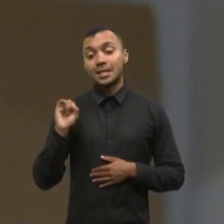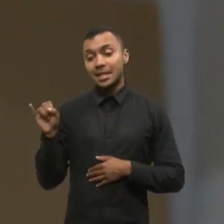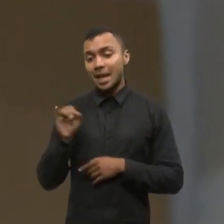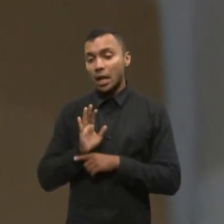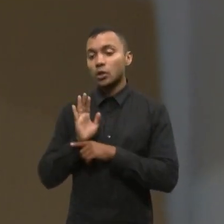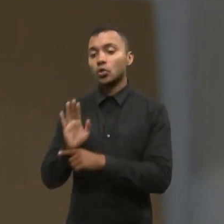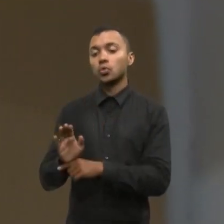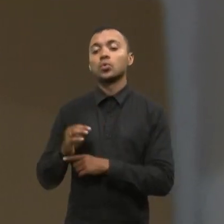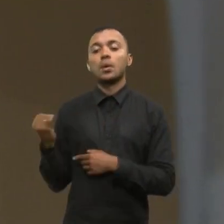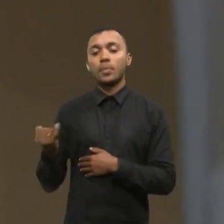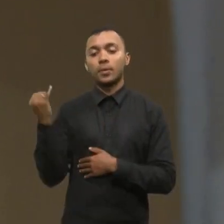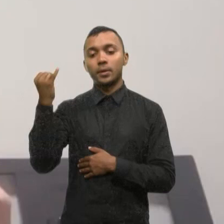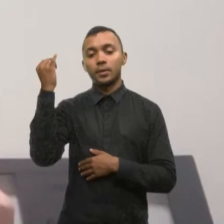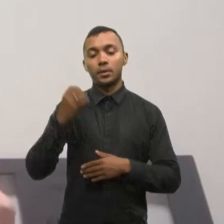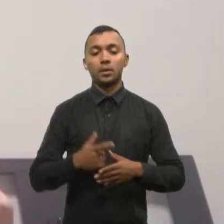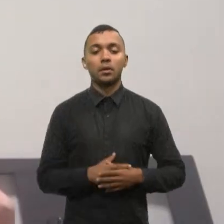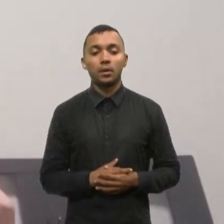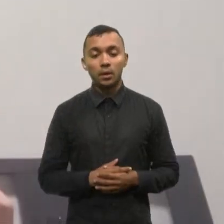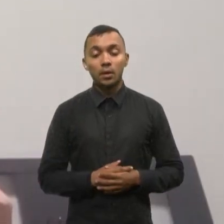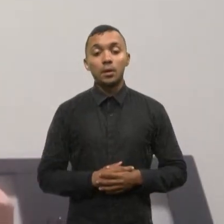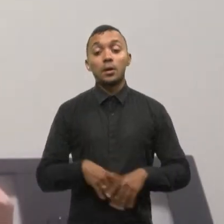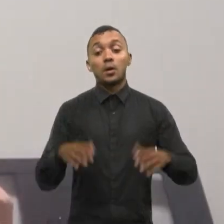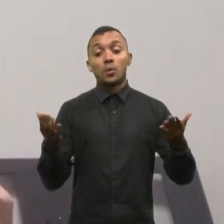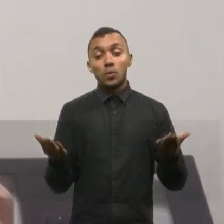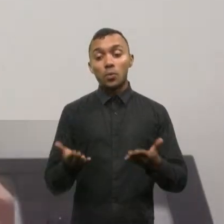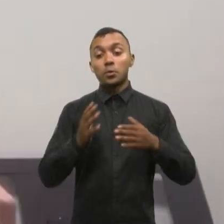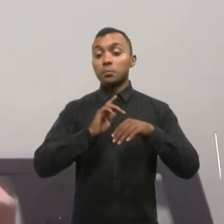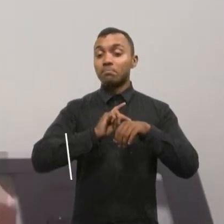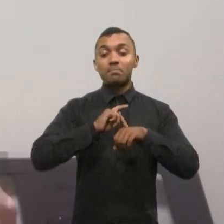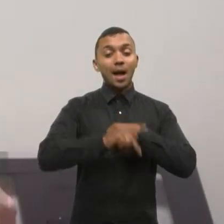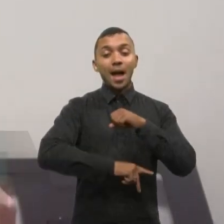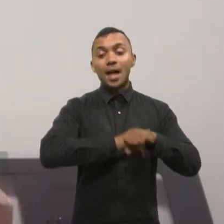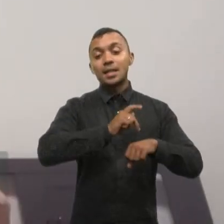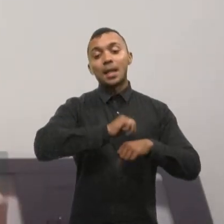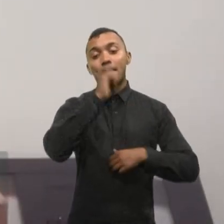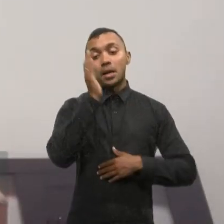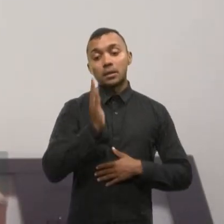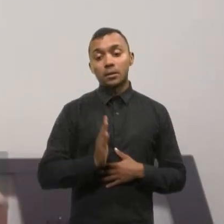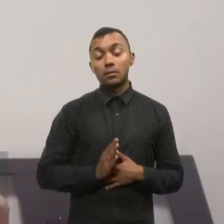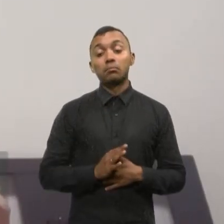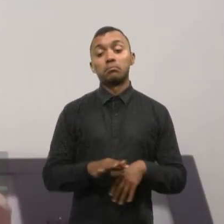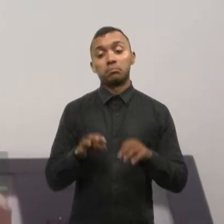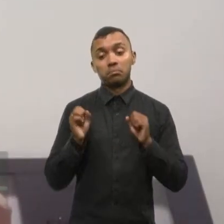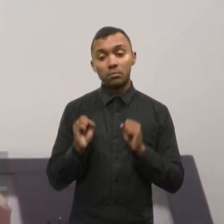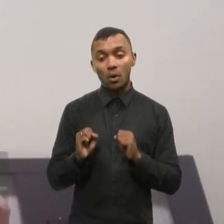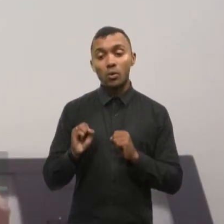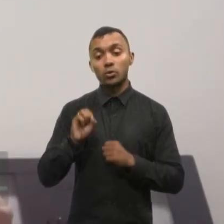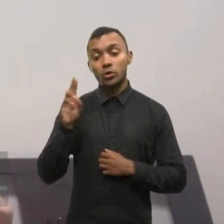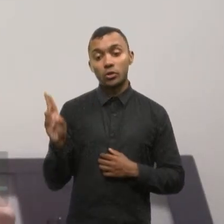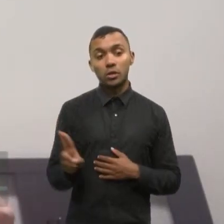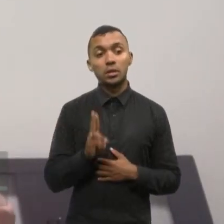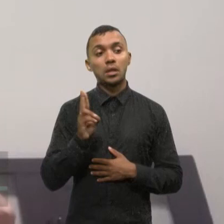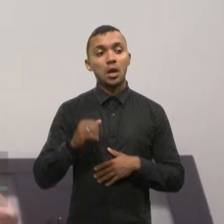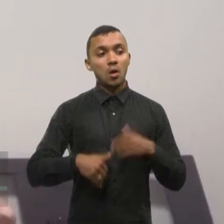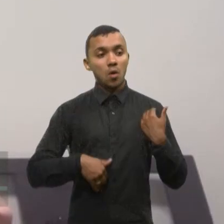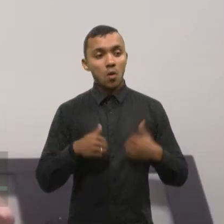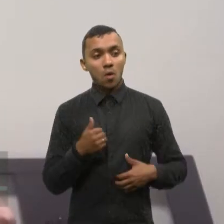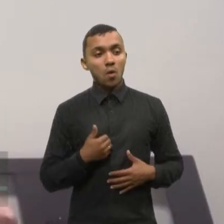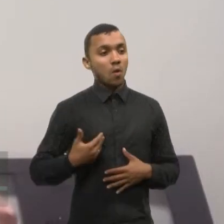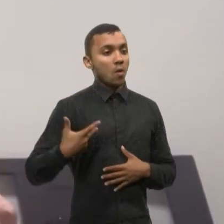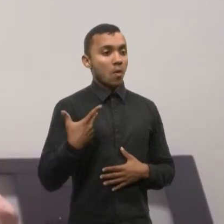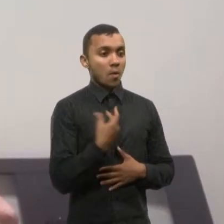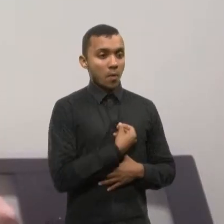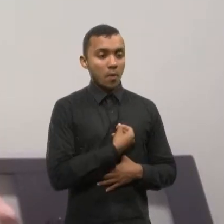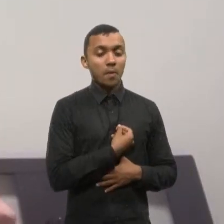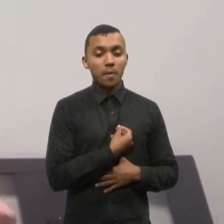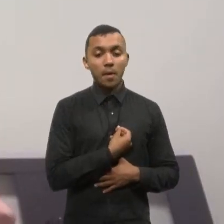no processo como um todo. No Brasil hoje, só quem pode fazer uso da hormonoterapia